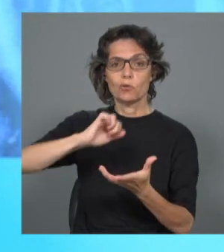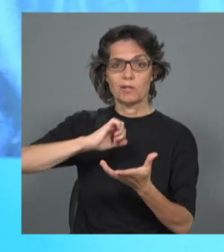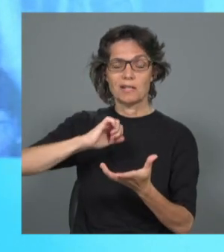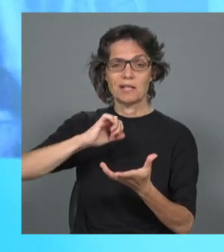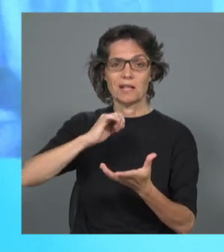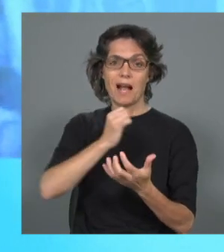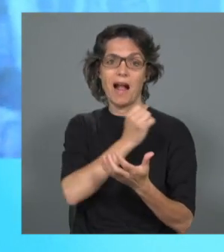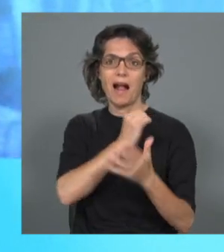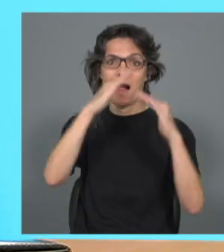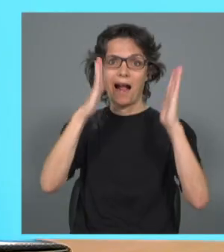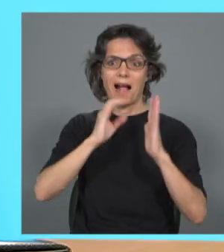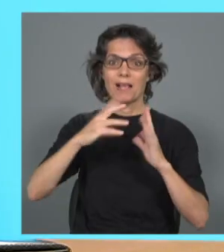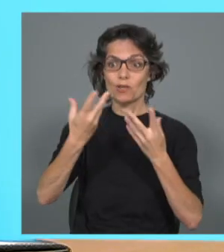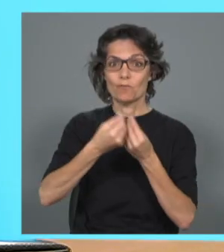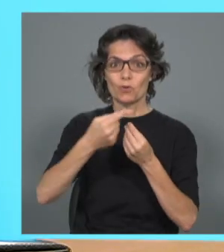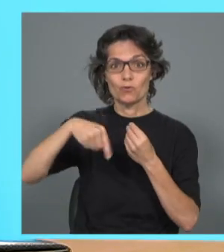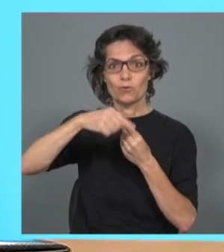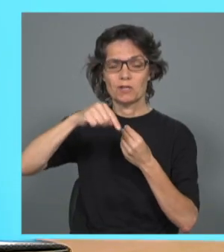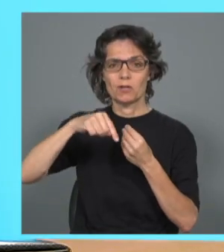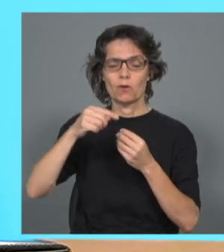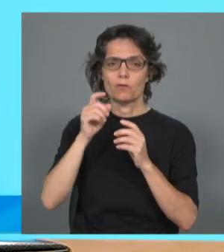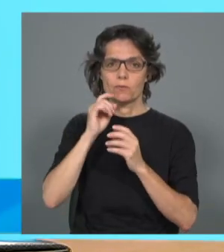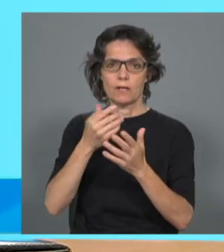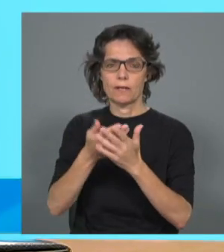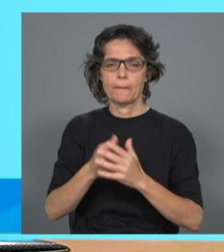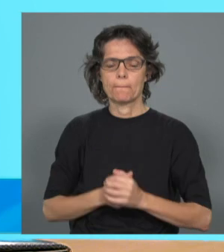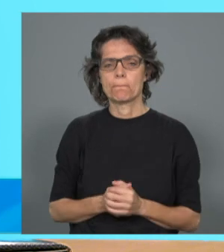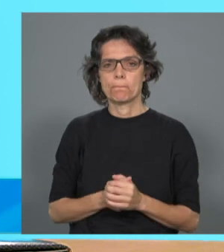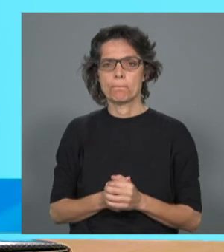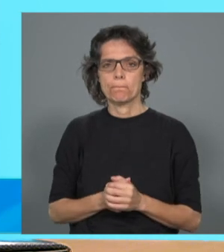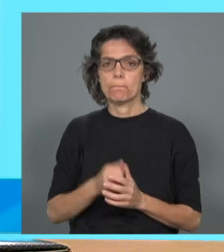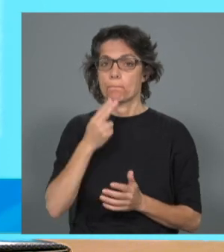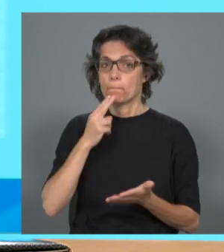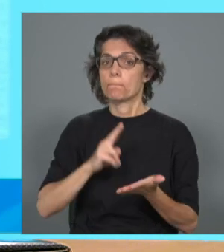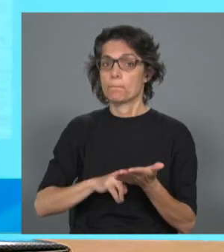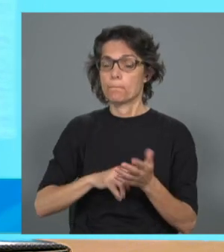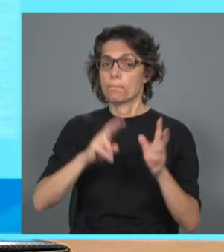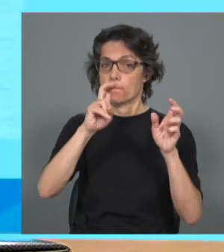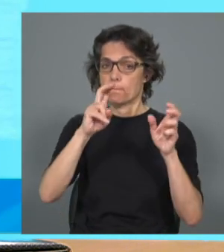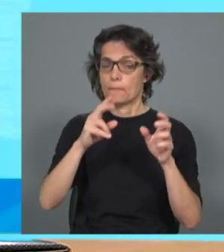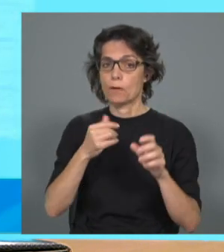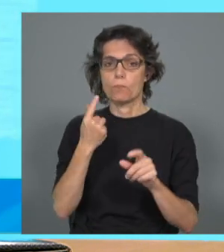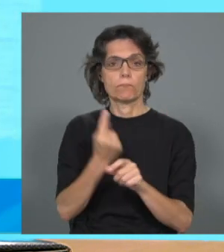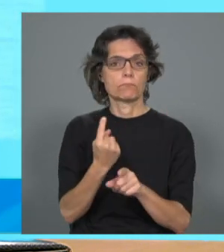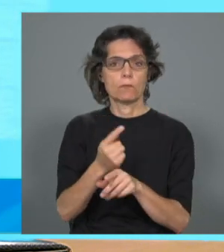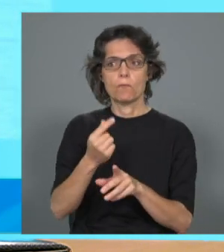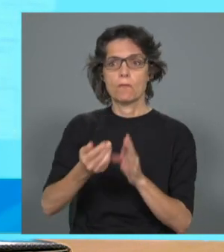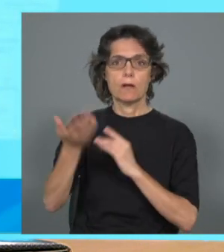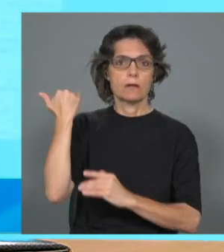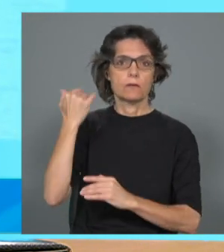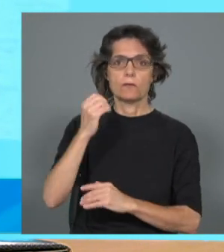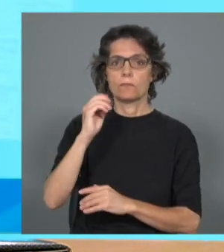terra. Exatamente. Muitas vezes o mesmo tema de há 50 anos é o tema de hoje. É o tema de hoje. De